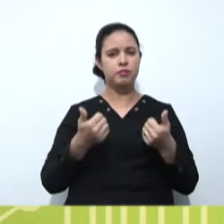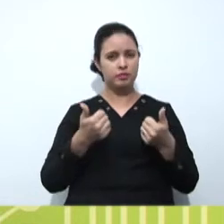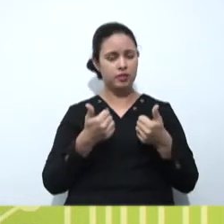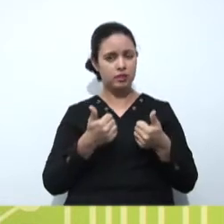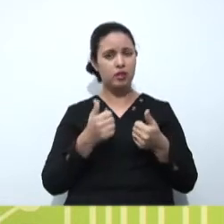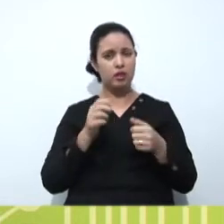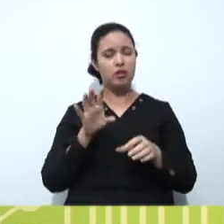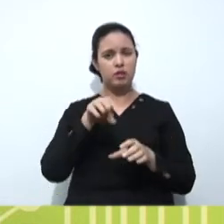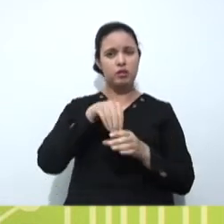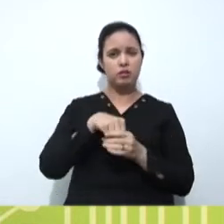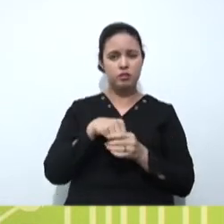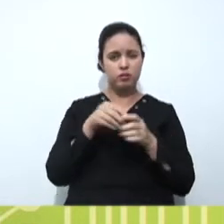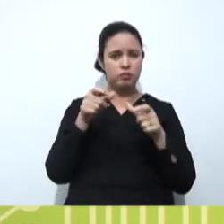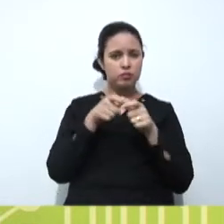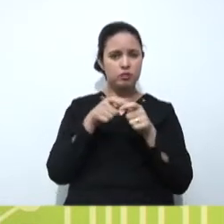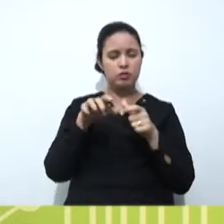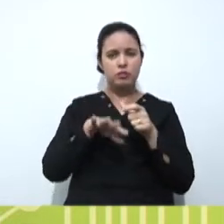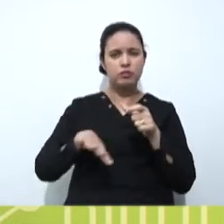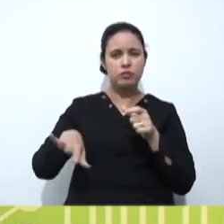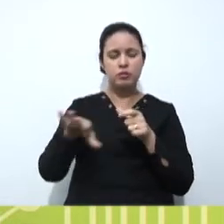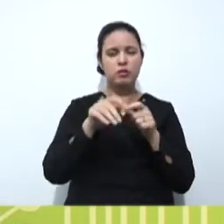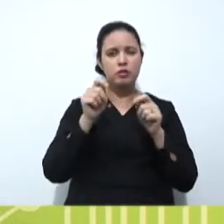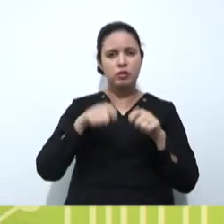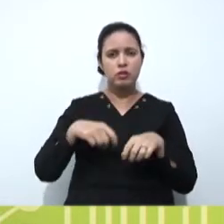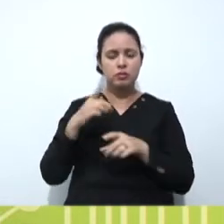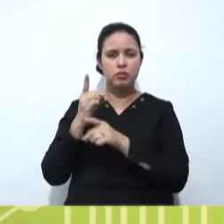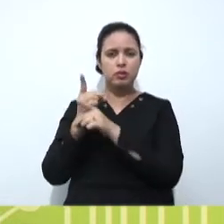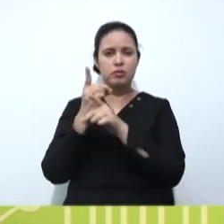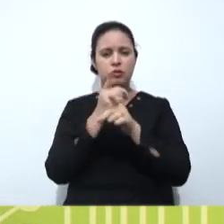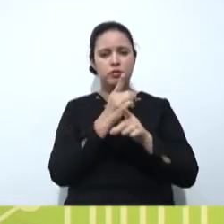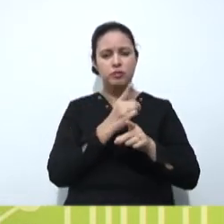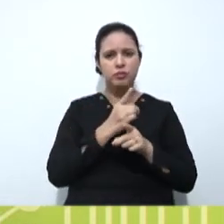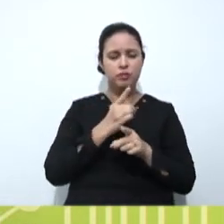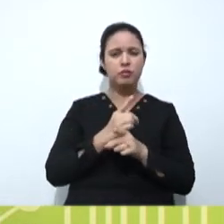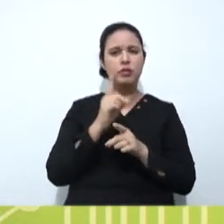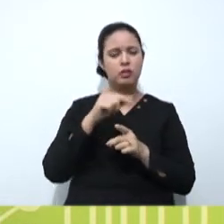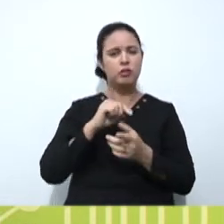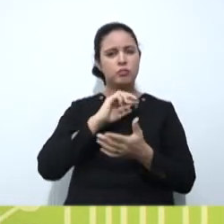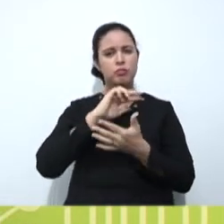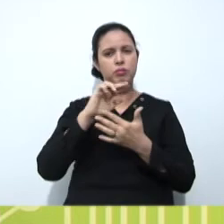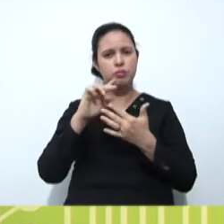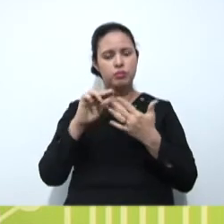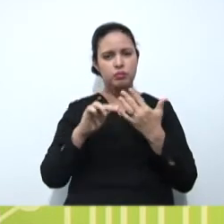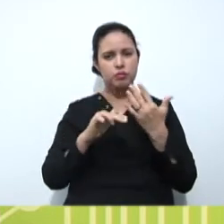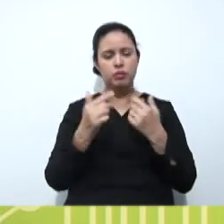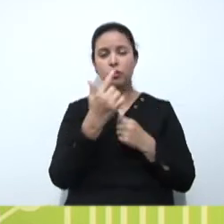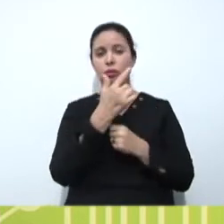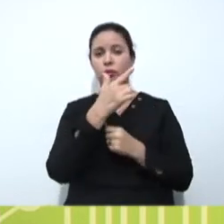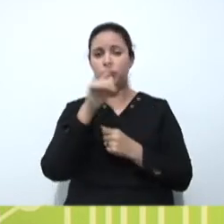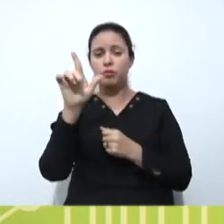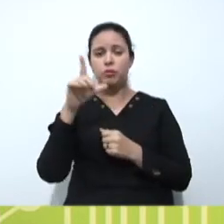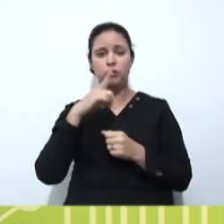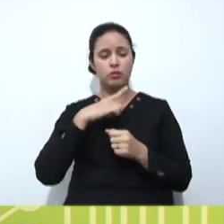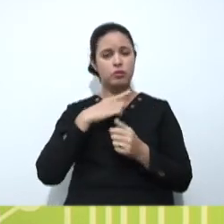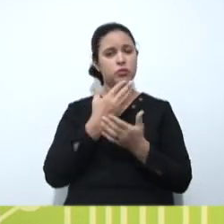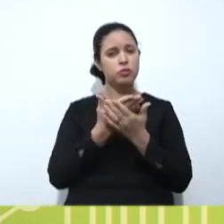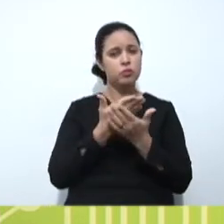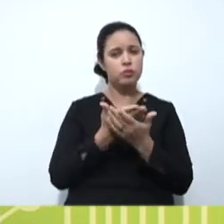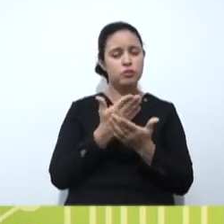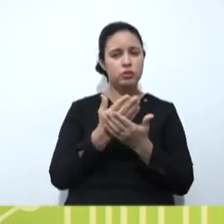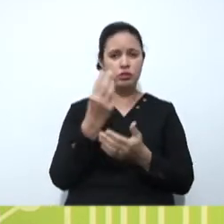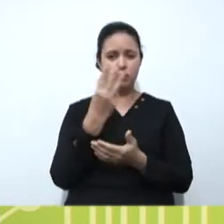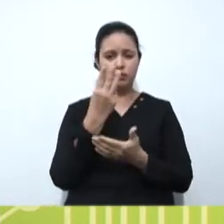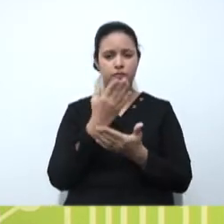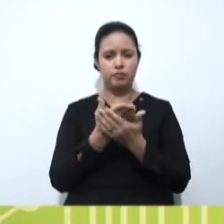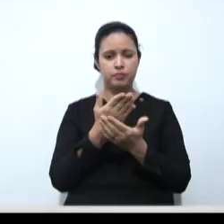do microambiente a gente pode encontrar esses elementos e um outro elemento que a gente estudou na terceira aula.